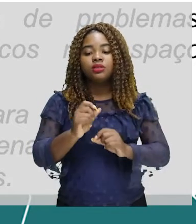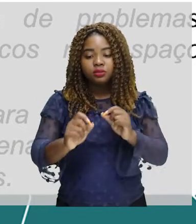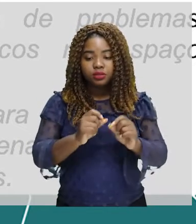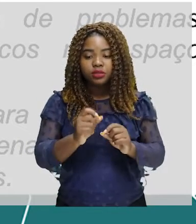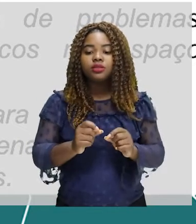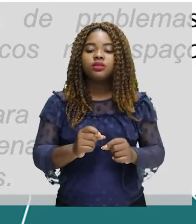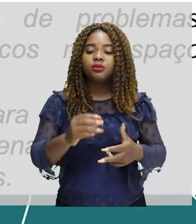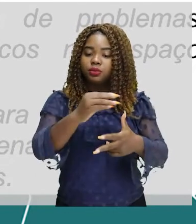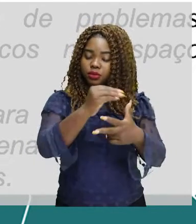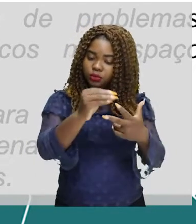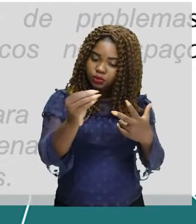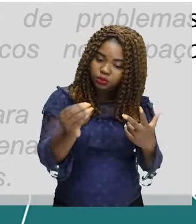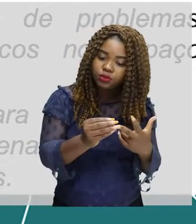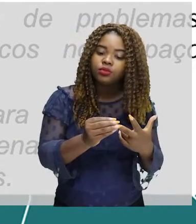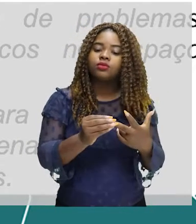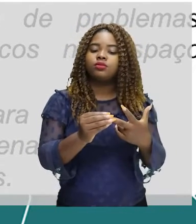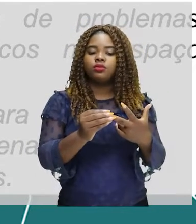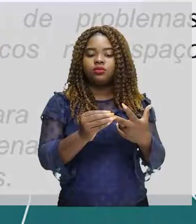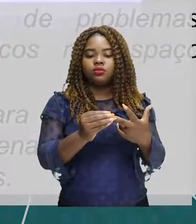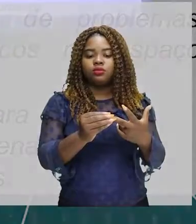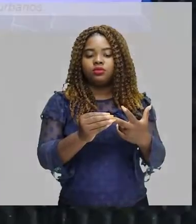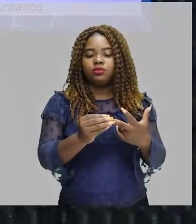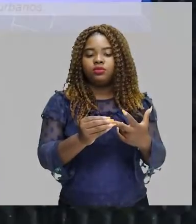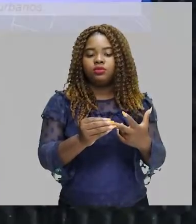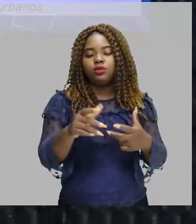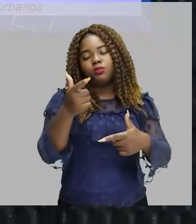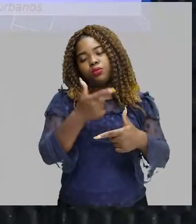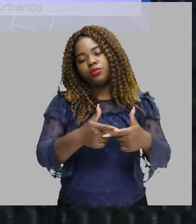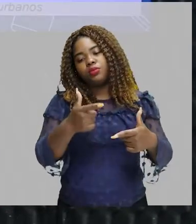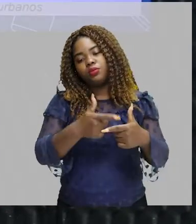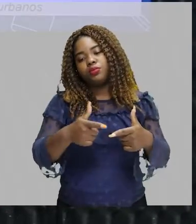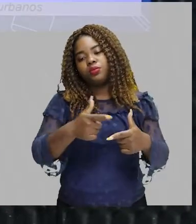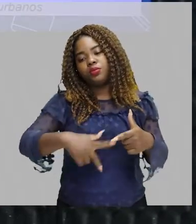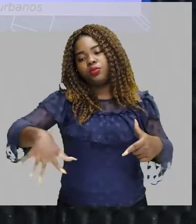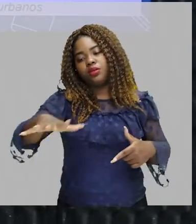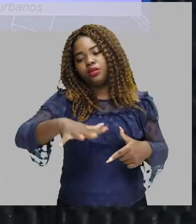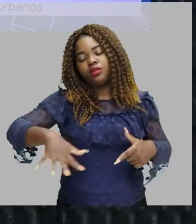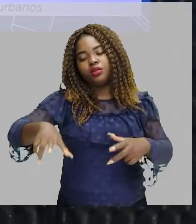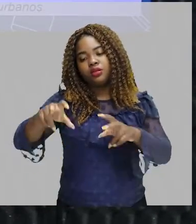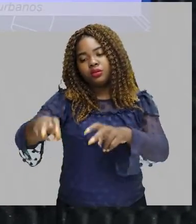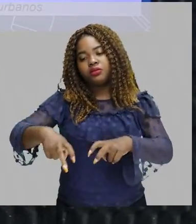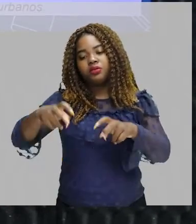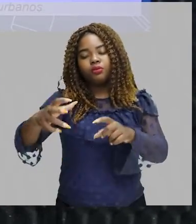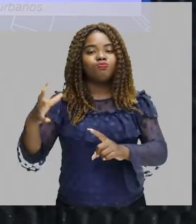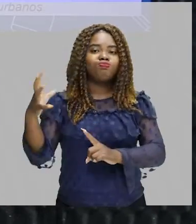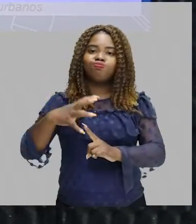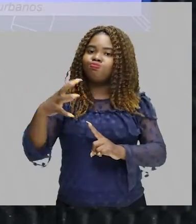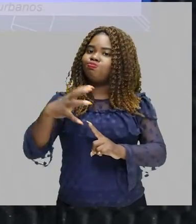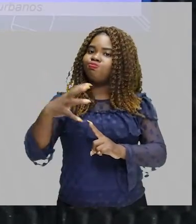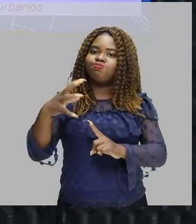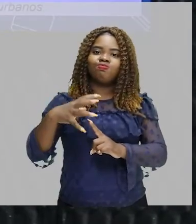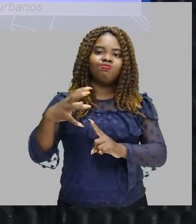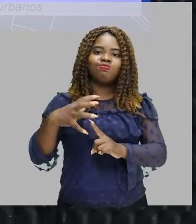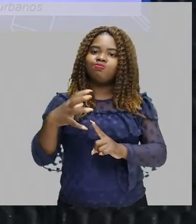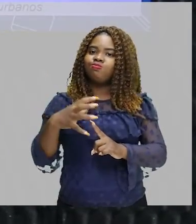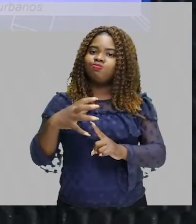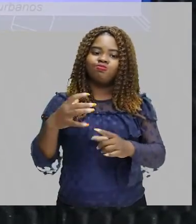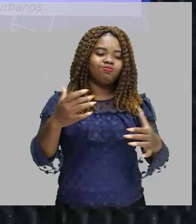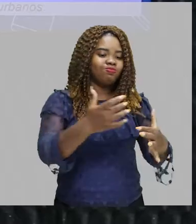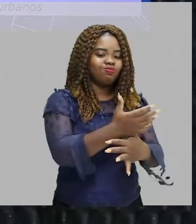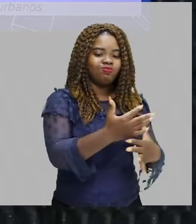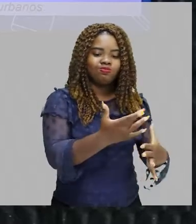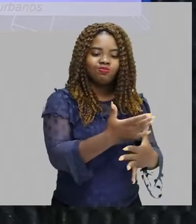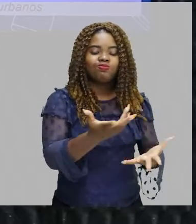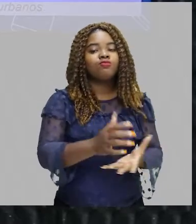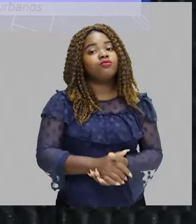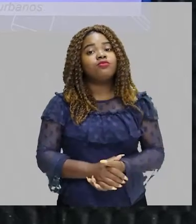também ocorre essas afirmações de que as problemáticas do campo elas não vão influenciar no espaço urbano. E não é